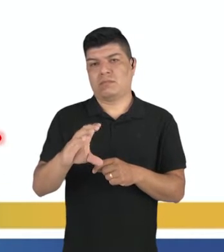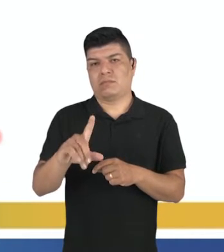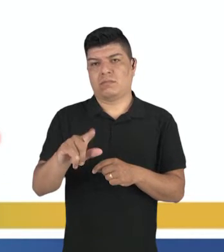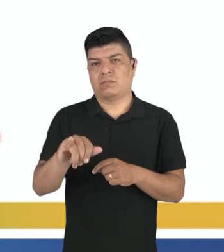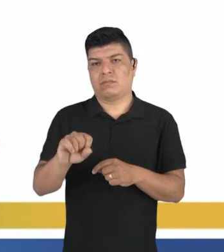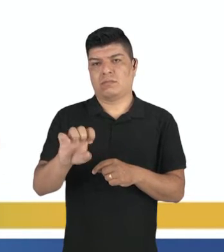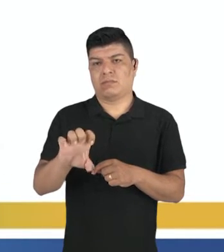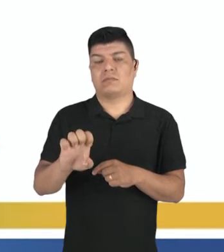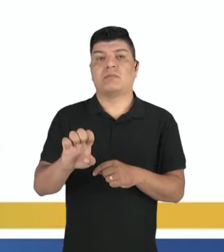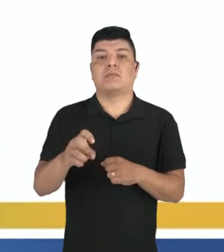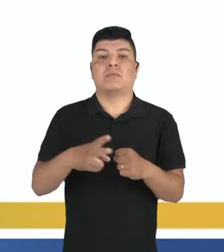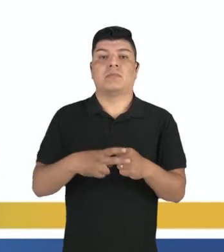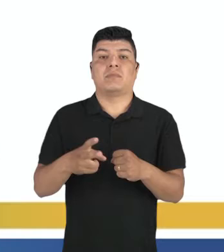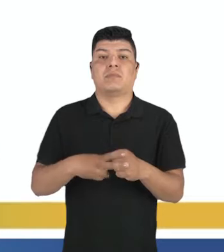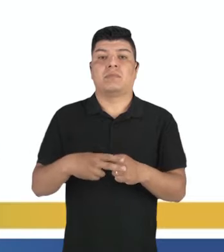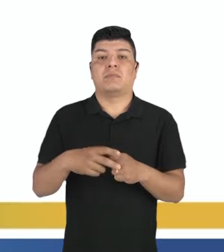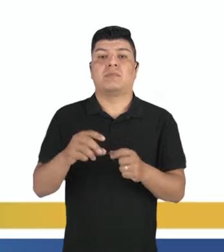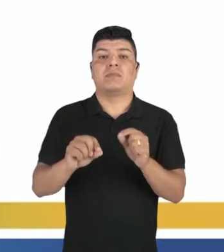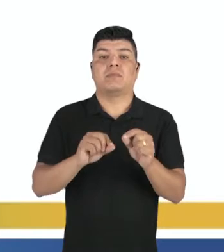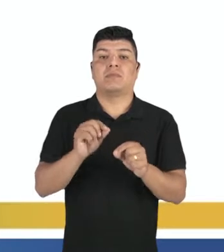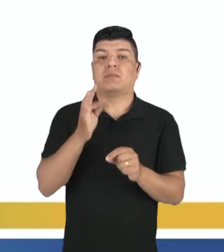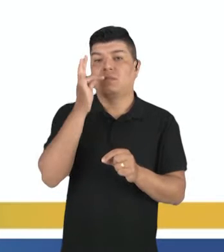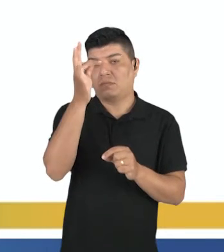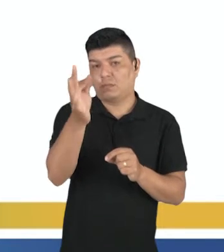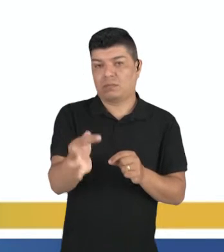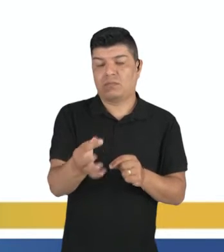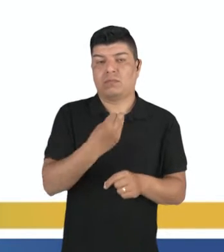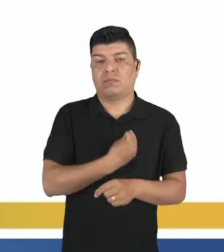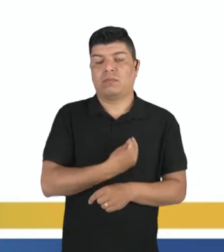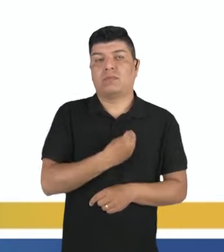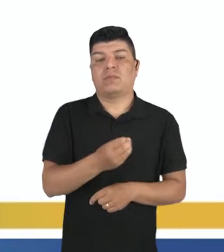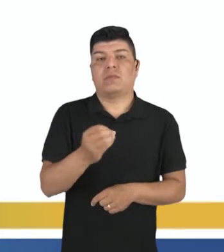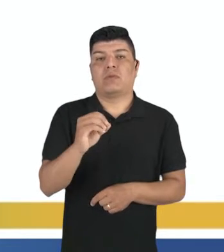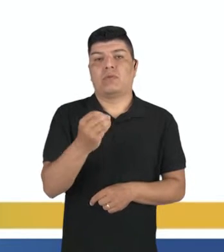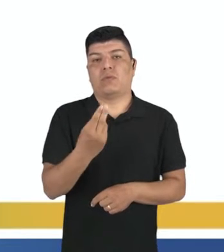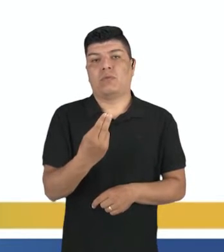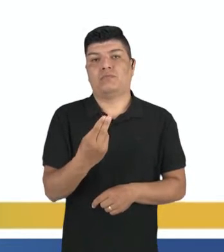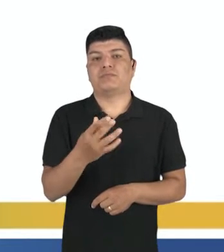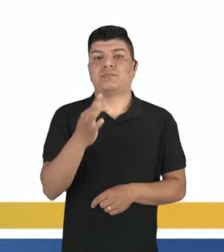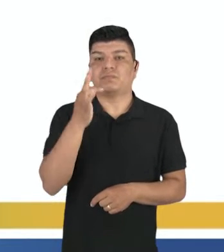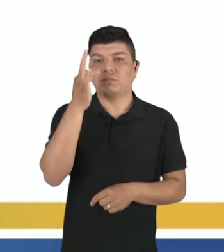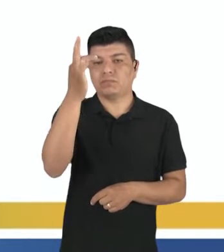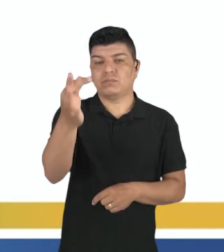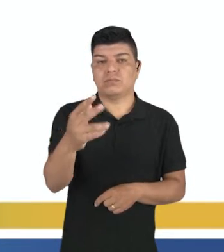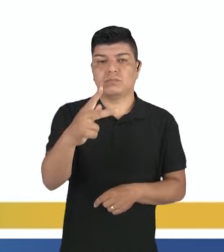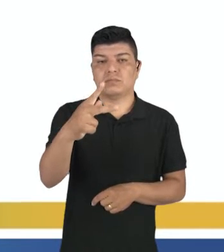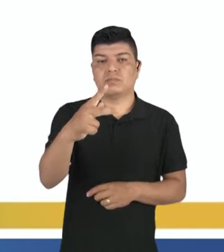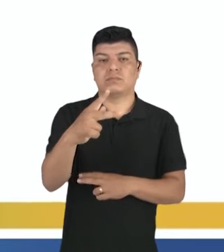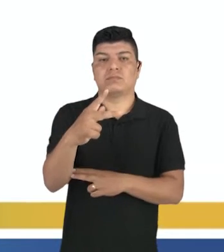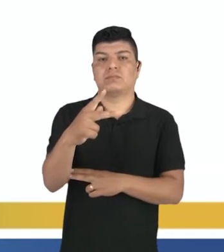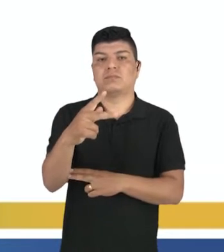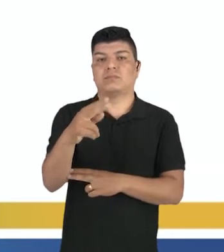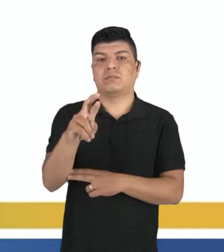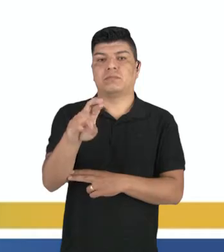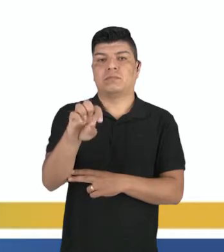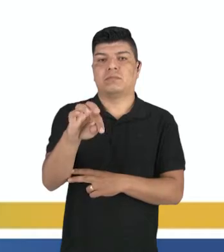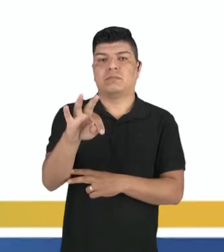verbo estiver flexionado no futuro do presente ou no futuro do pretérito,